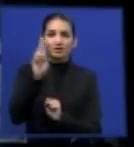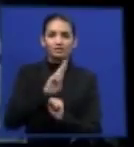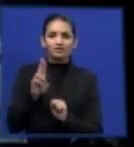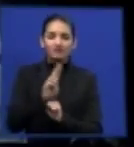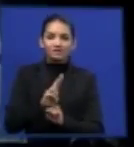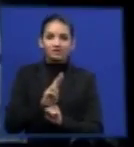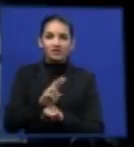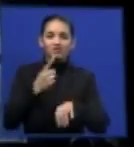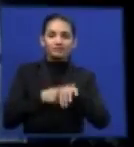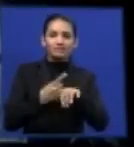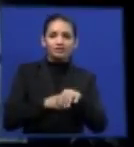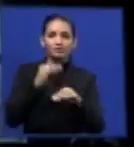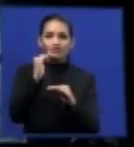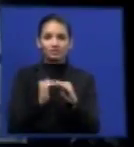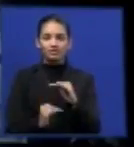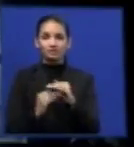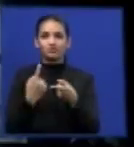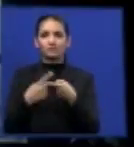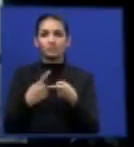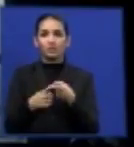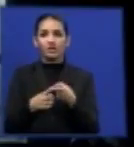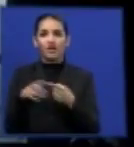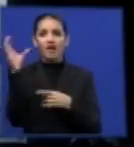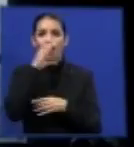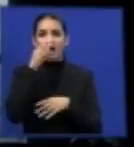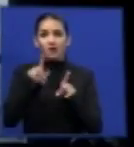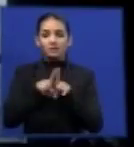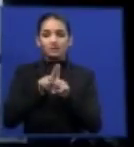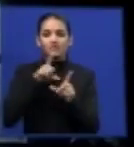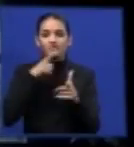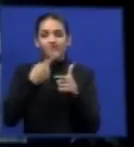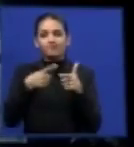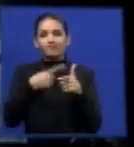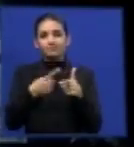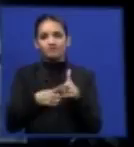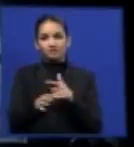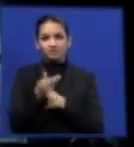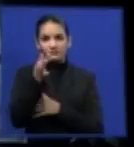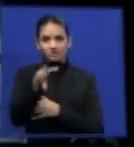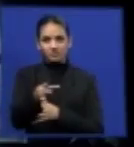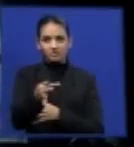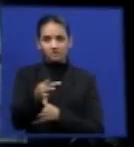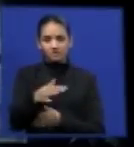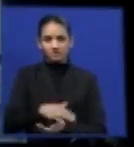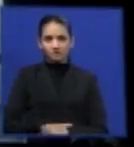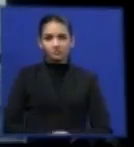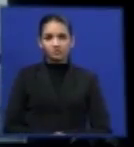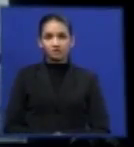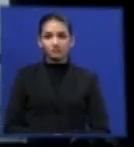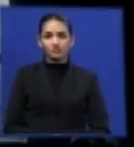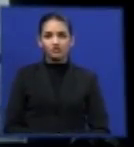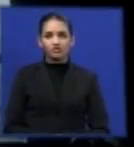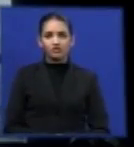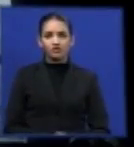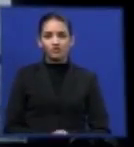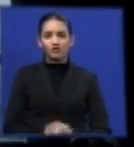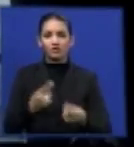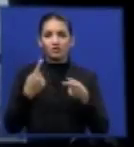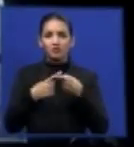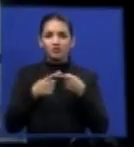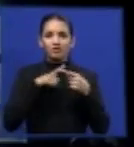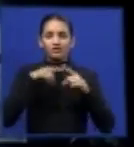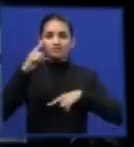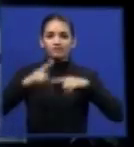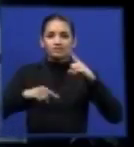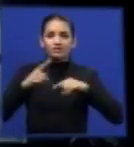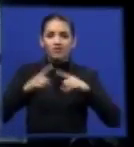menor ele mais rapidamente se converte em lixo eh são substâncias que compõem